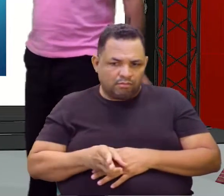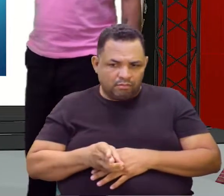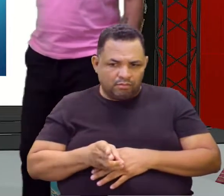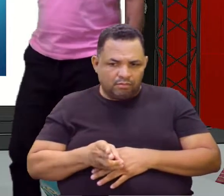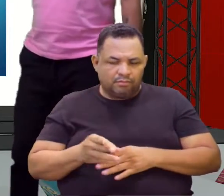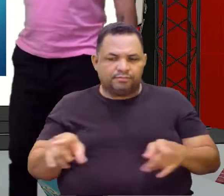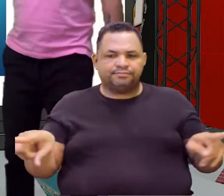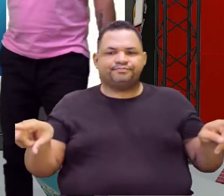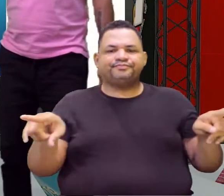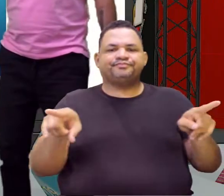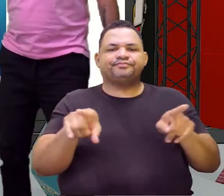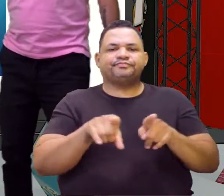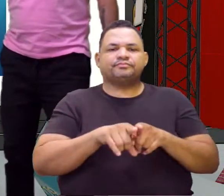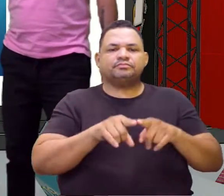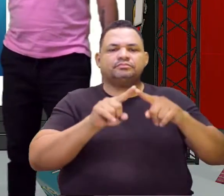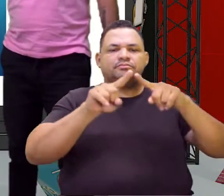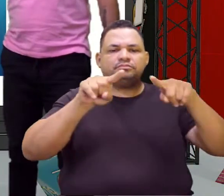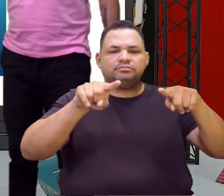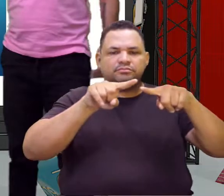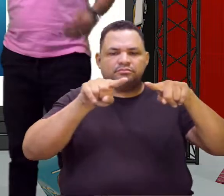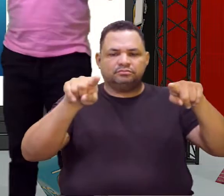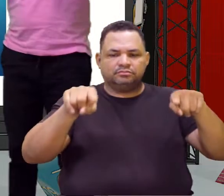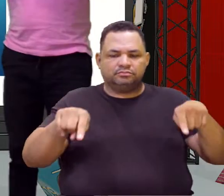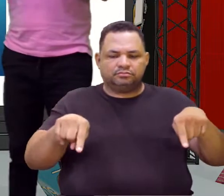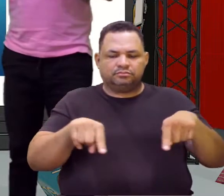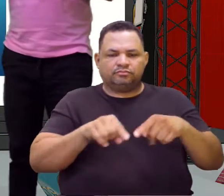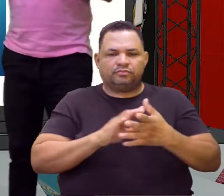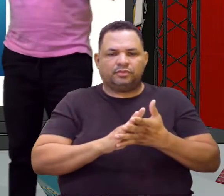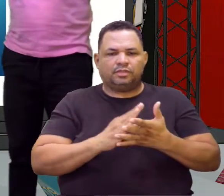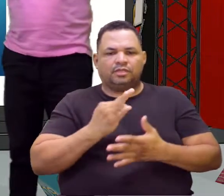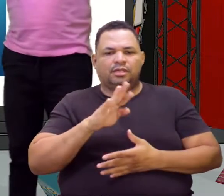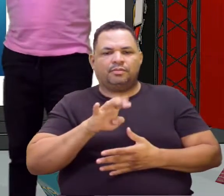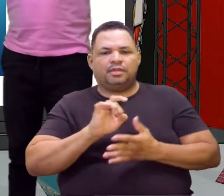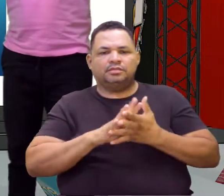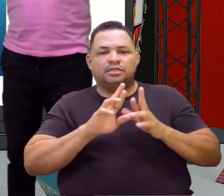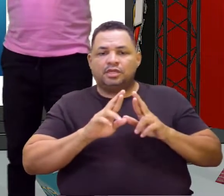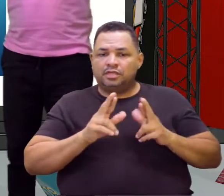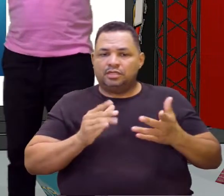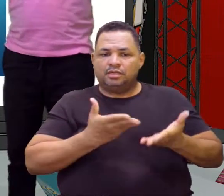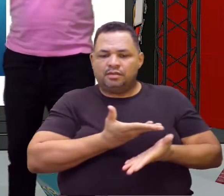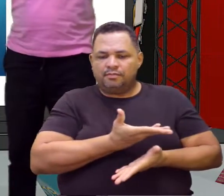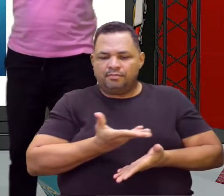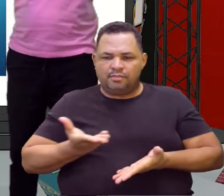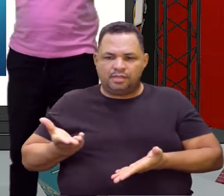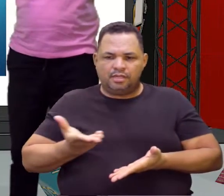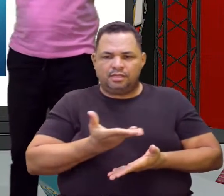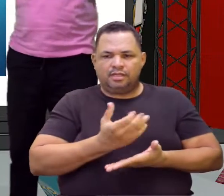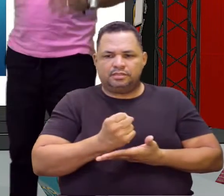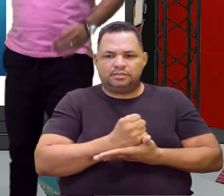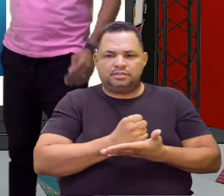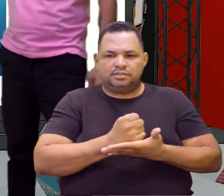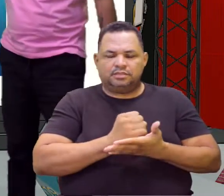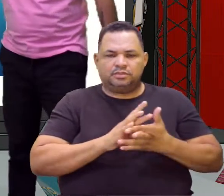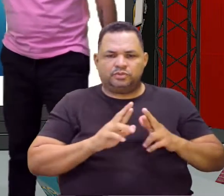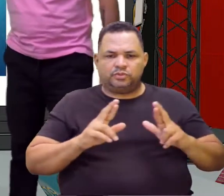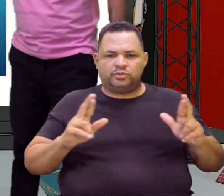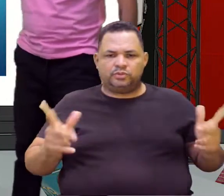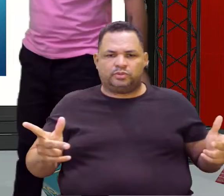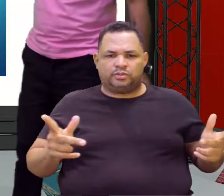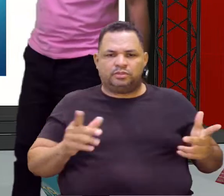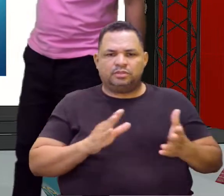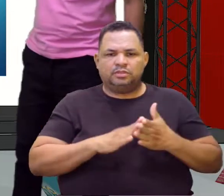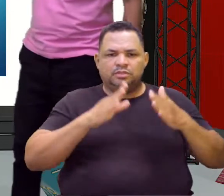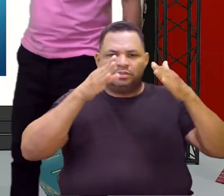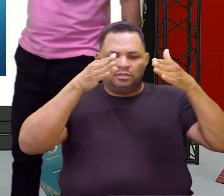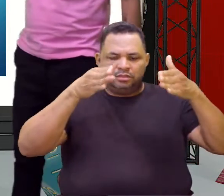lados. Agora, trapézio. O trapézio ele tem bases diferentes e laterais também diferentes. Eles dizem que os